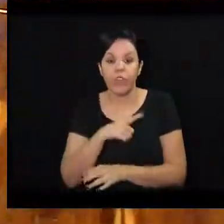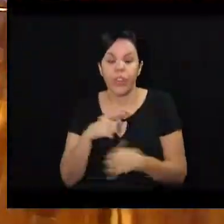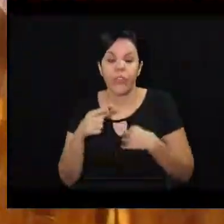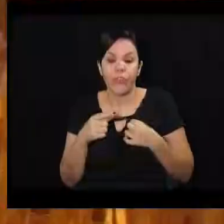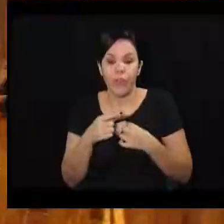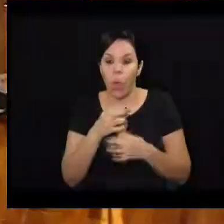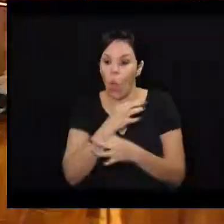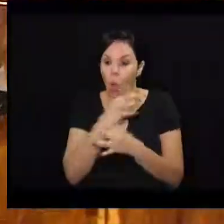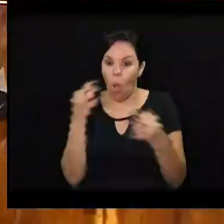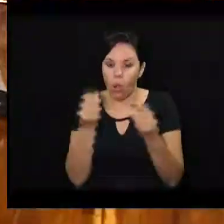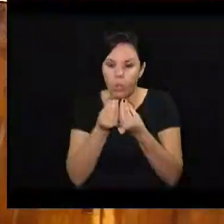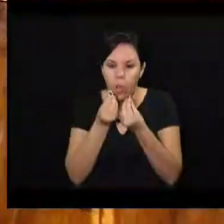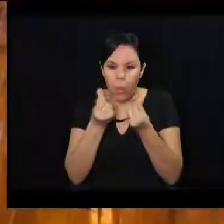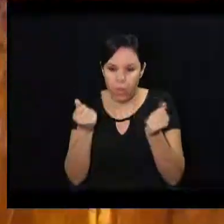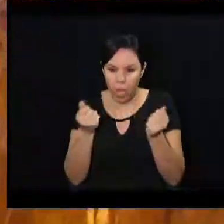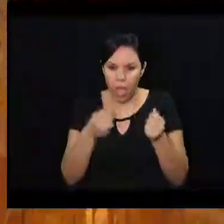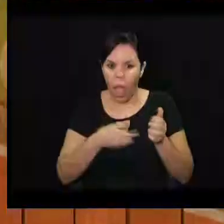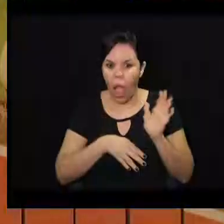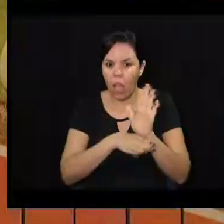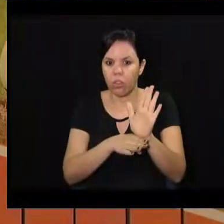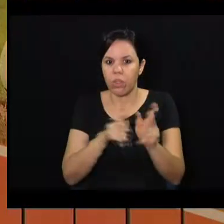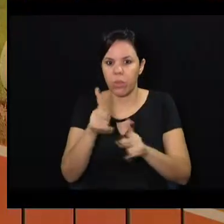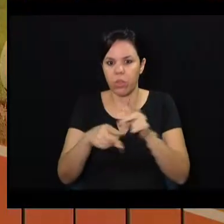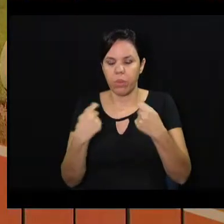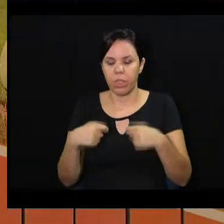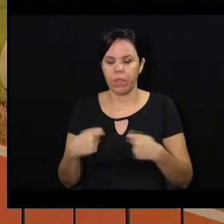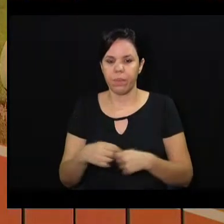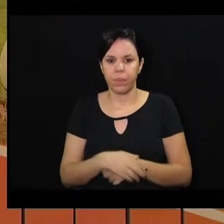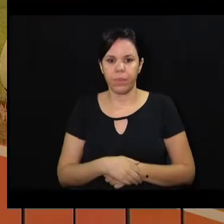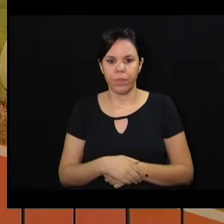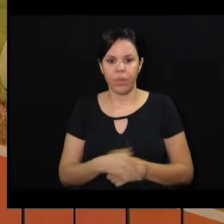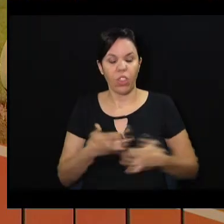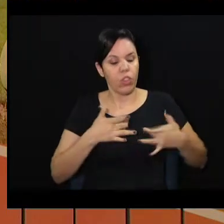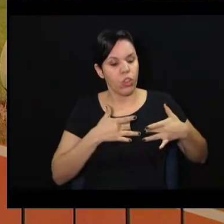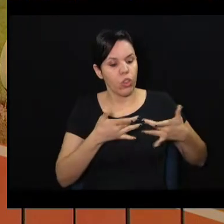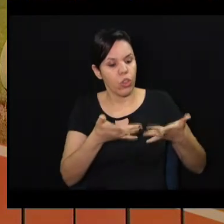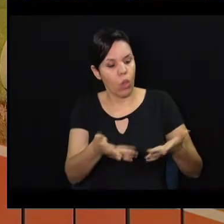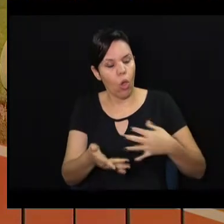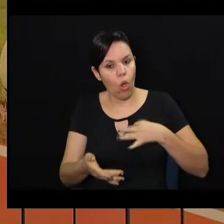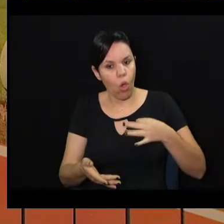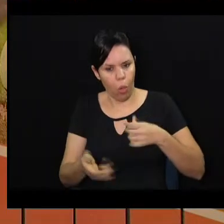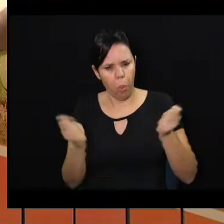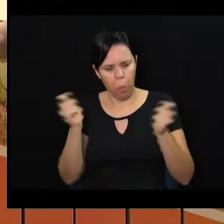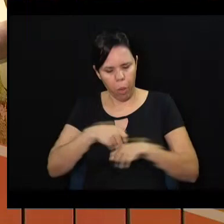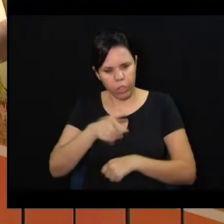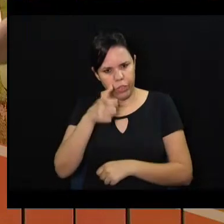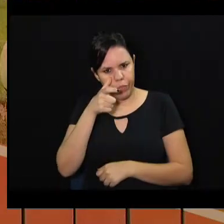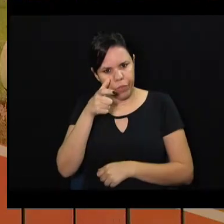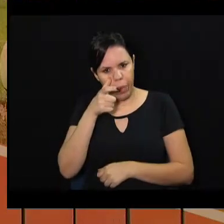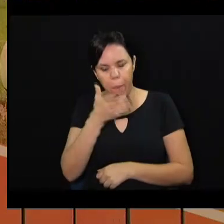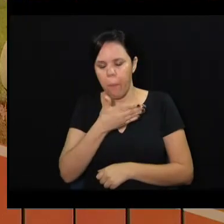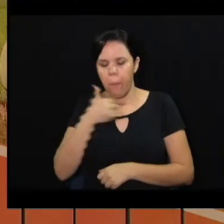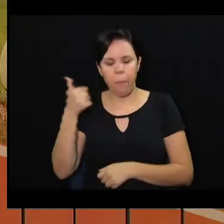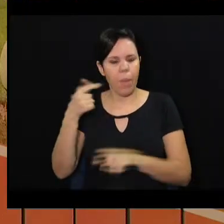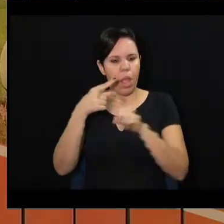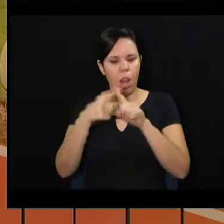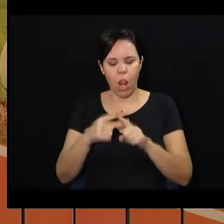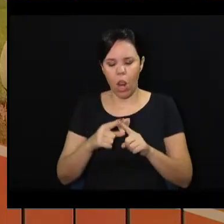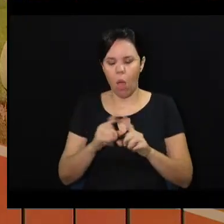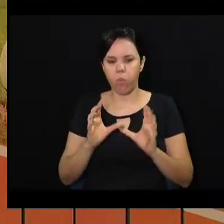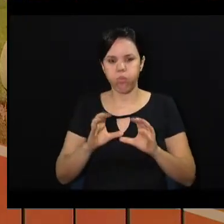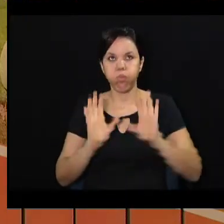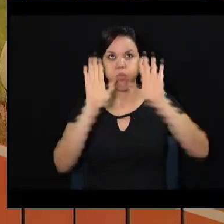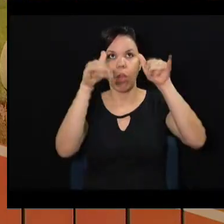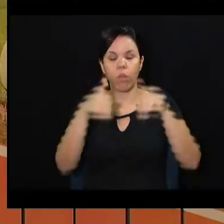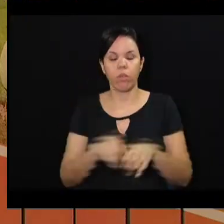estado estará ajudando quem precisa. Doe um agasalho e assista ao melhor basquete do Brasil vencer